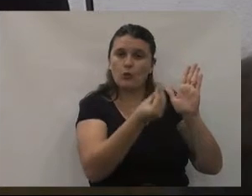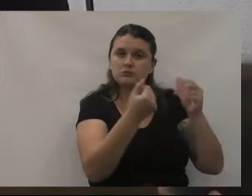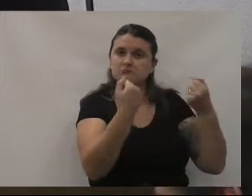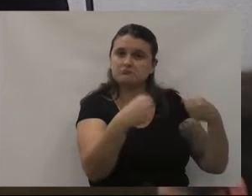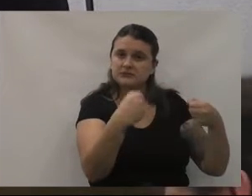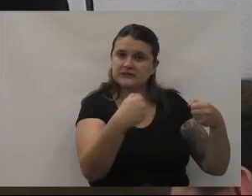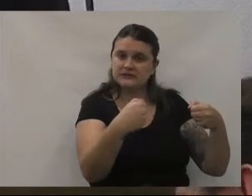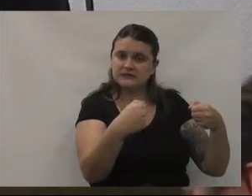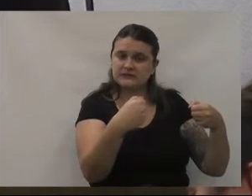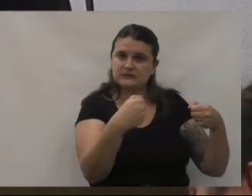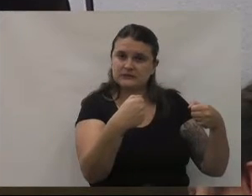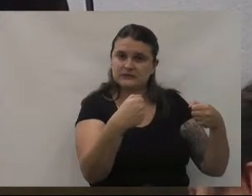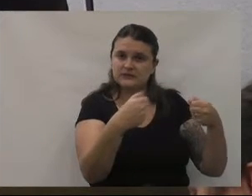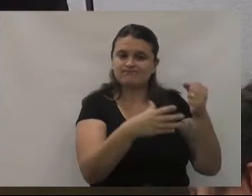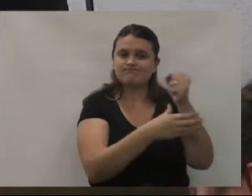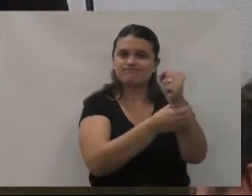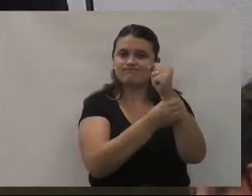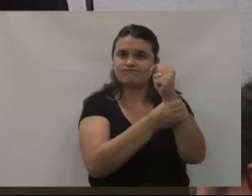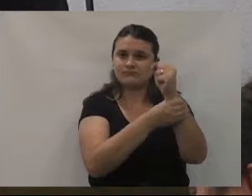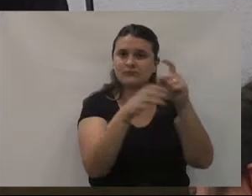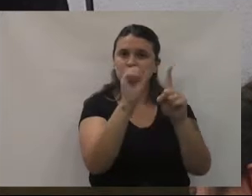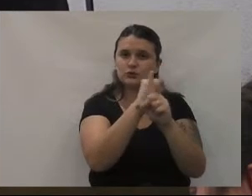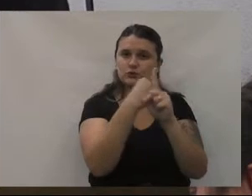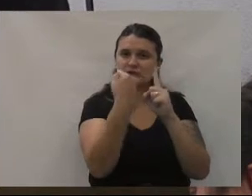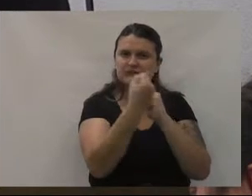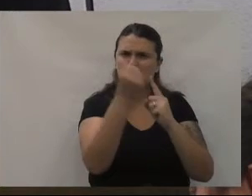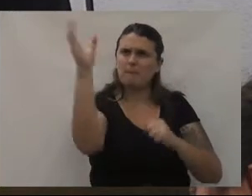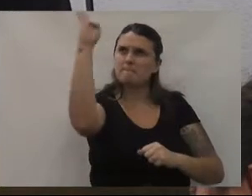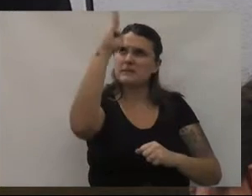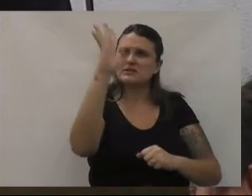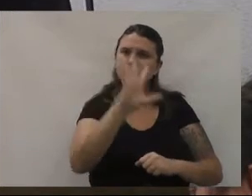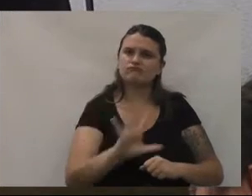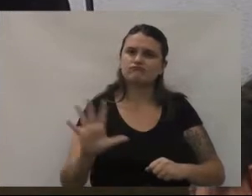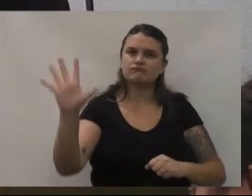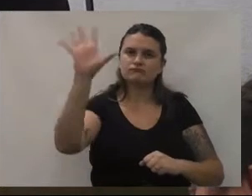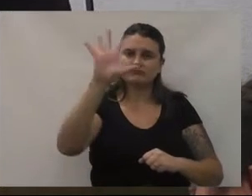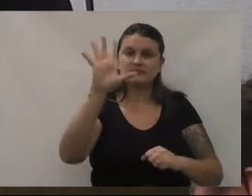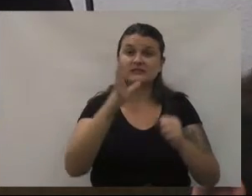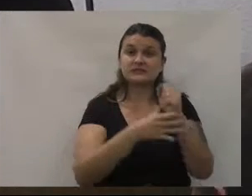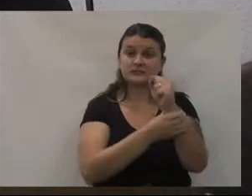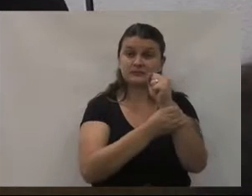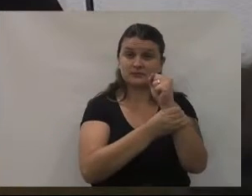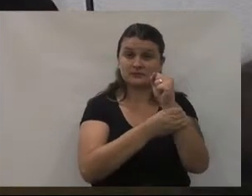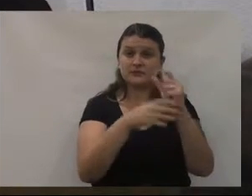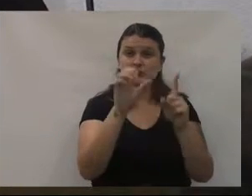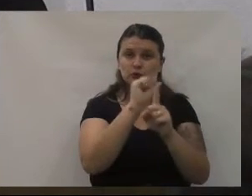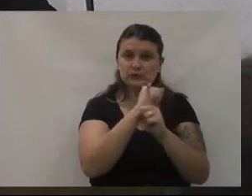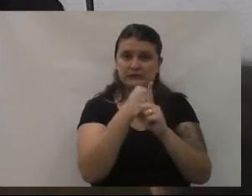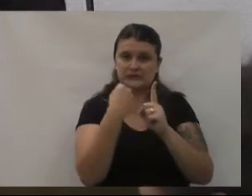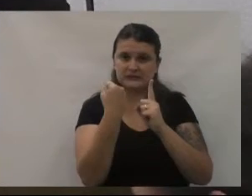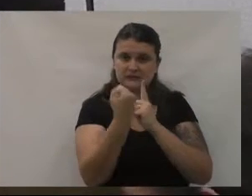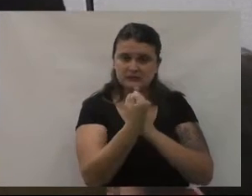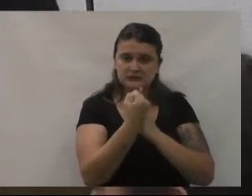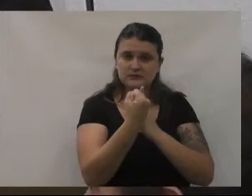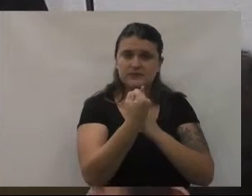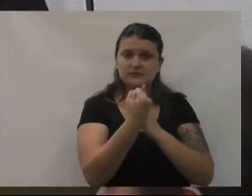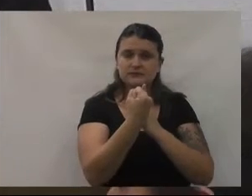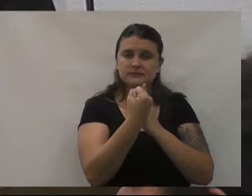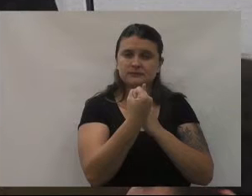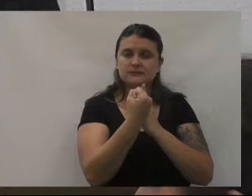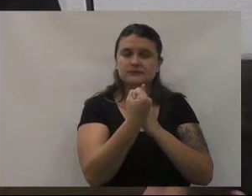ser a Seguridade Social brasileira. A Seguridade Social,